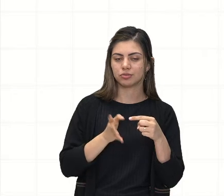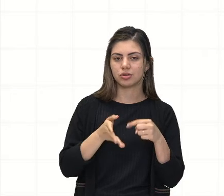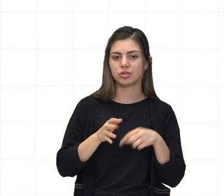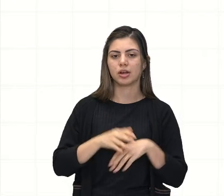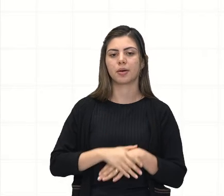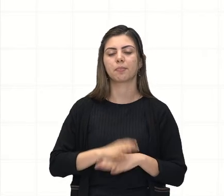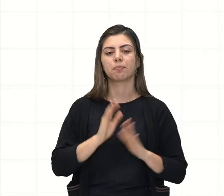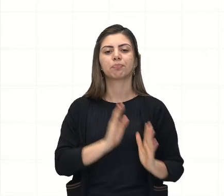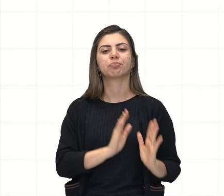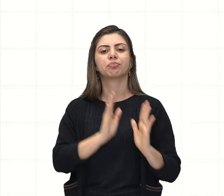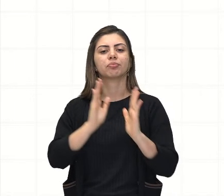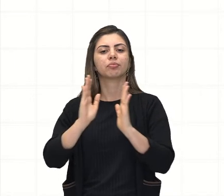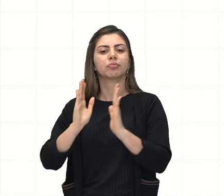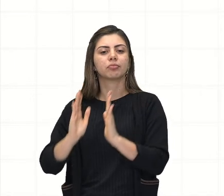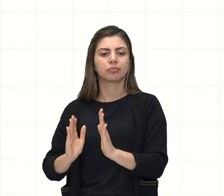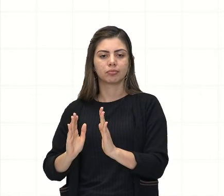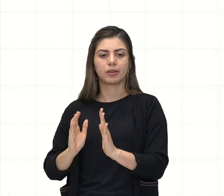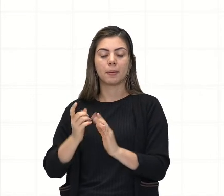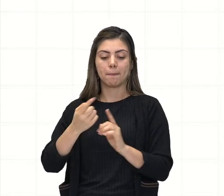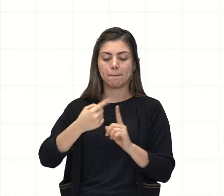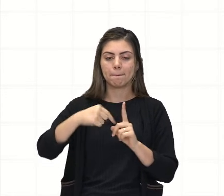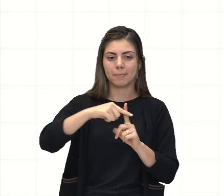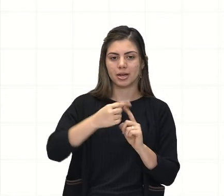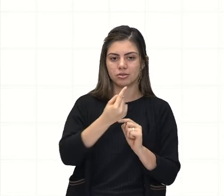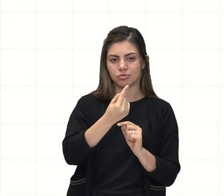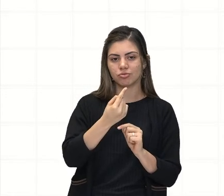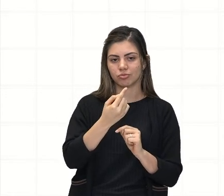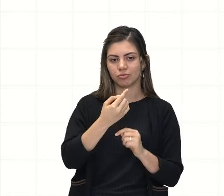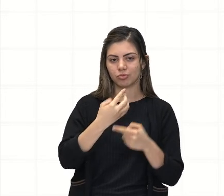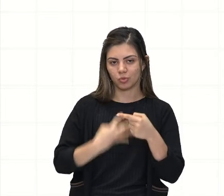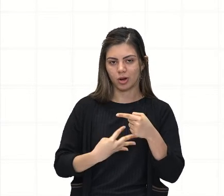tá? Girou mais um quarto, né?